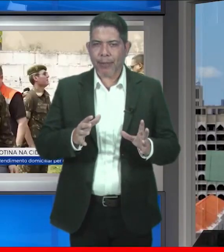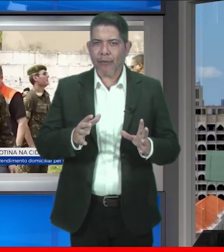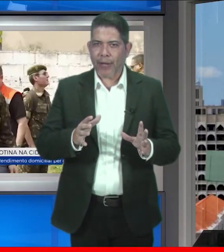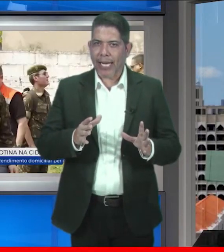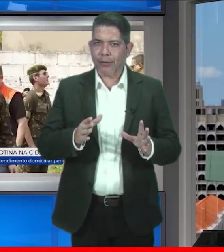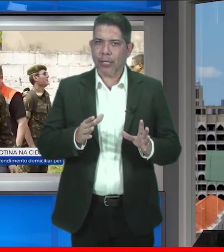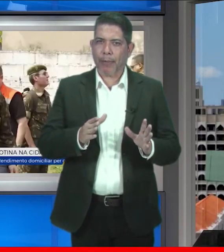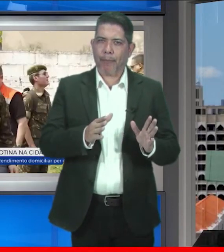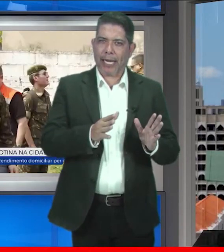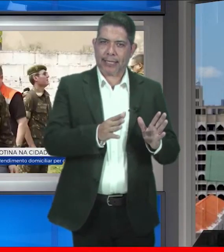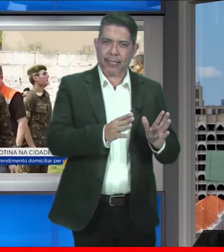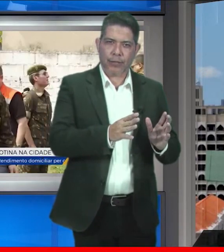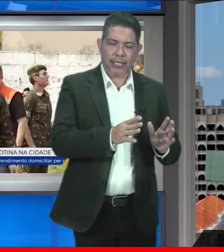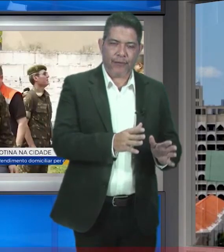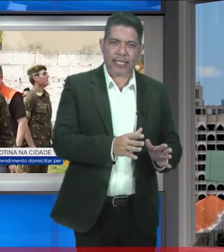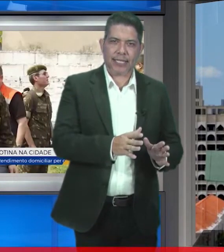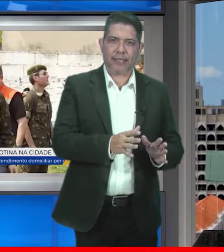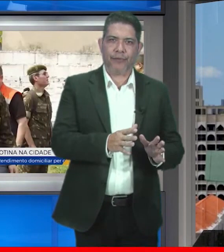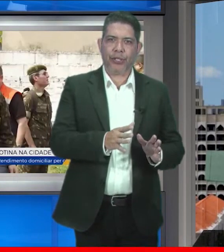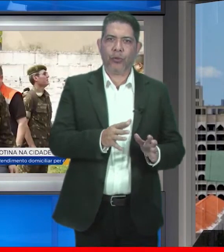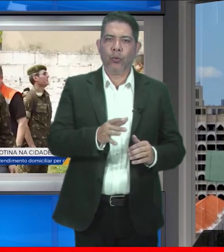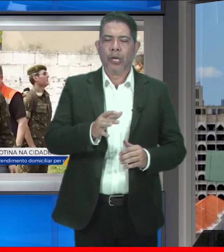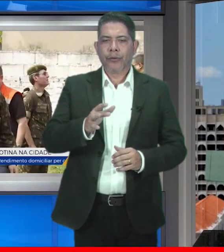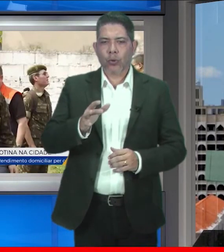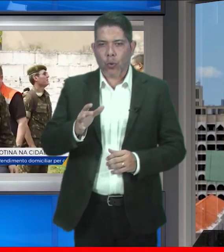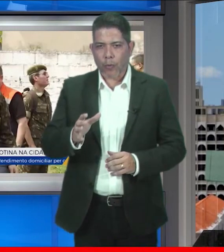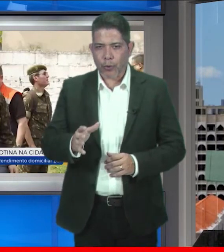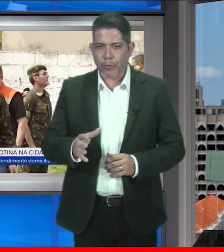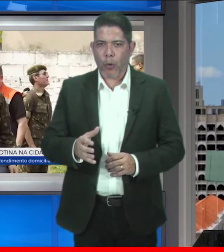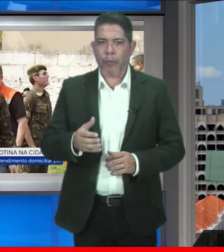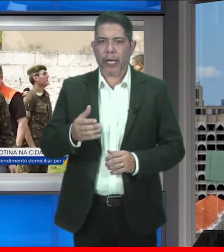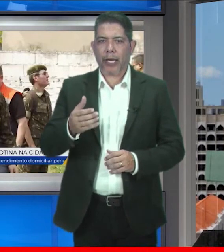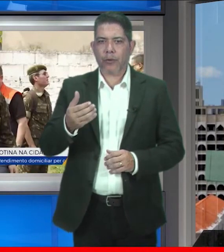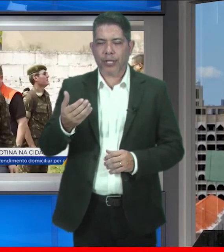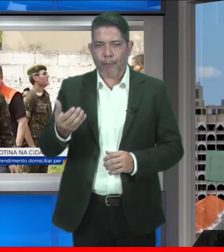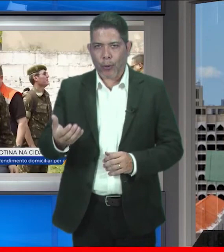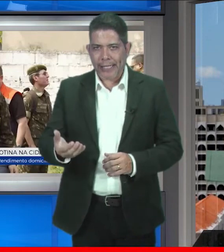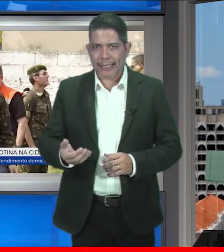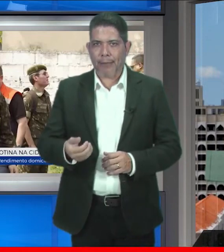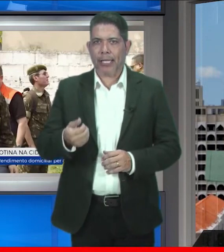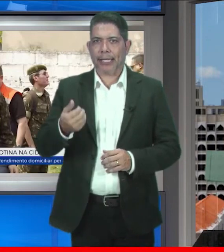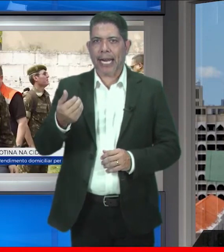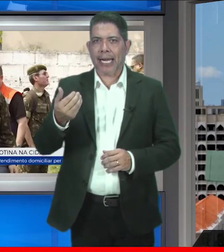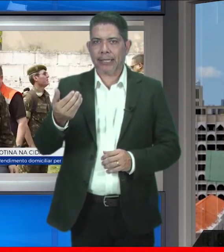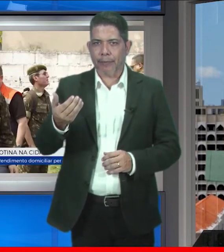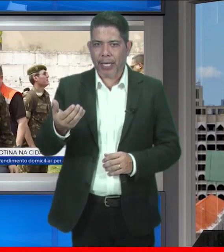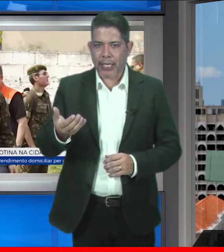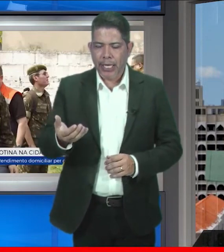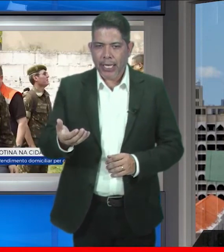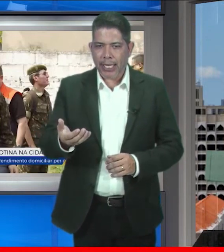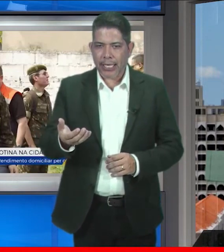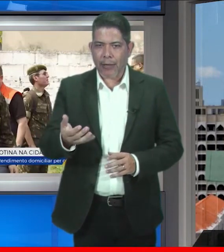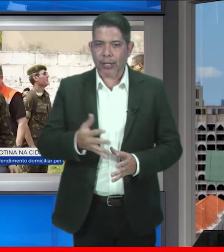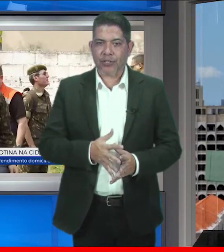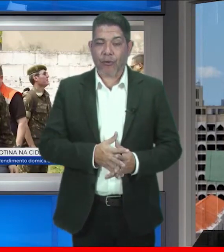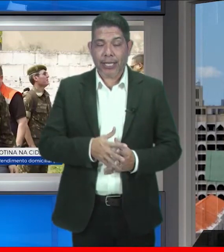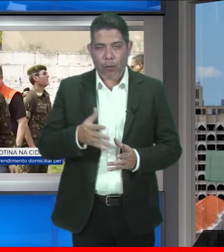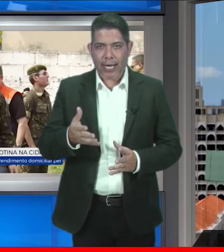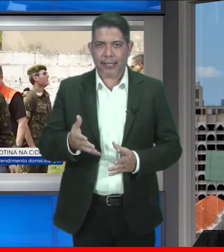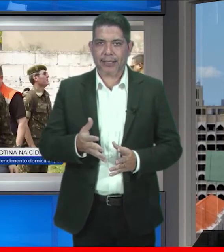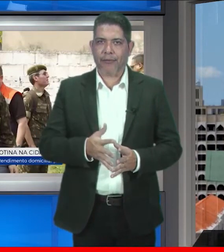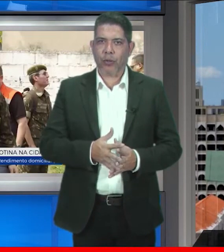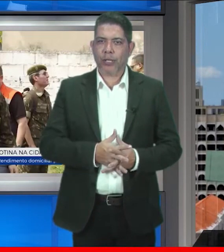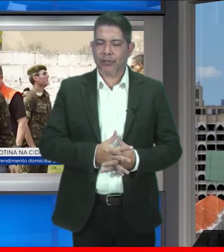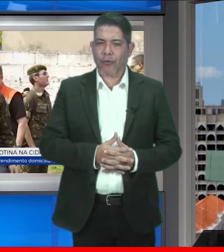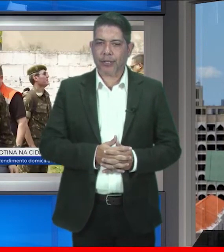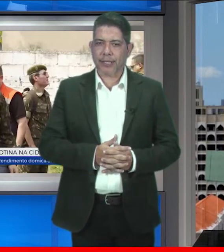A gente sempre tem falado da preparação da Defesa Civil, do Corpo de Bombeiros, da Polícia Militar, também, é claro, da